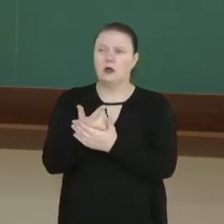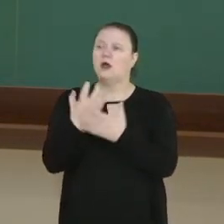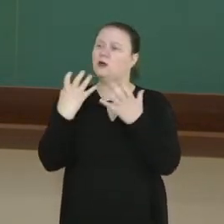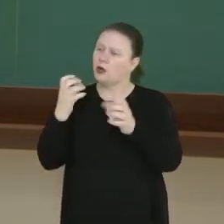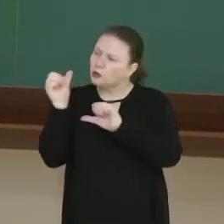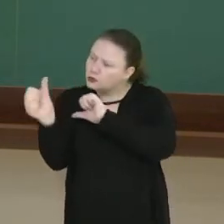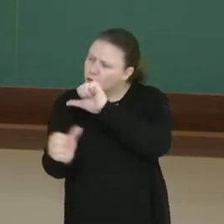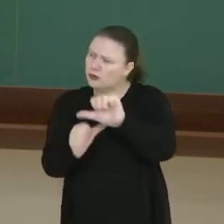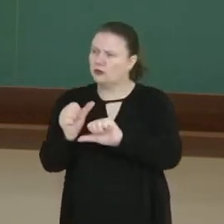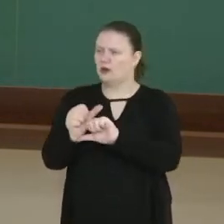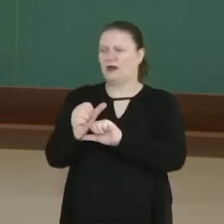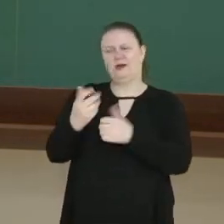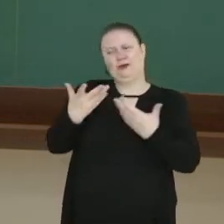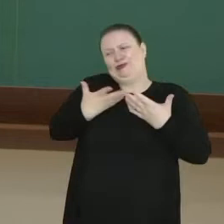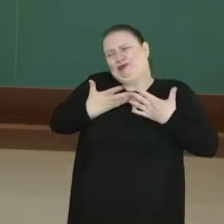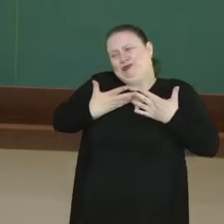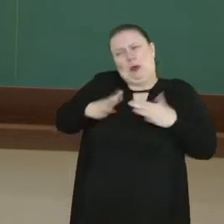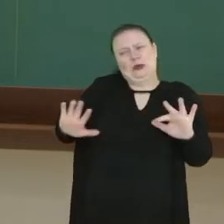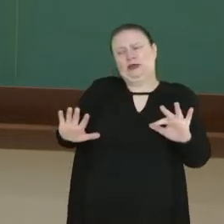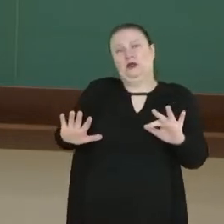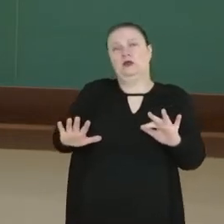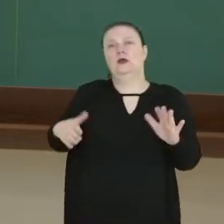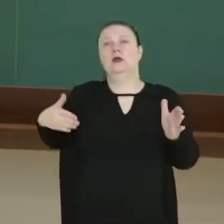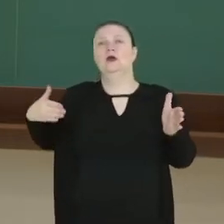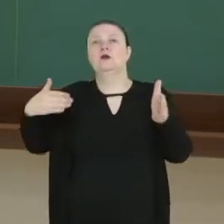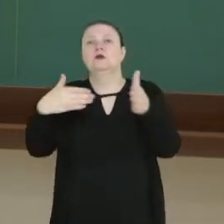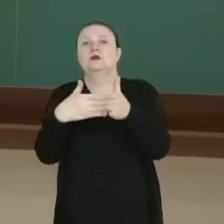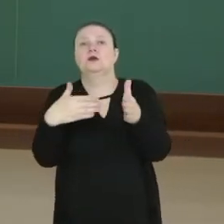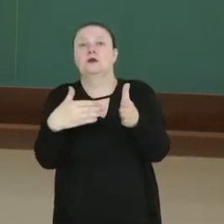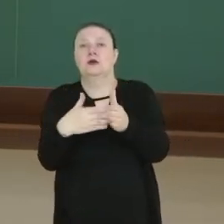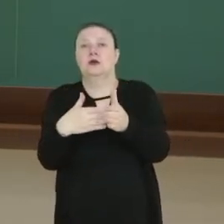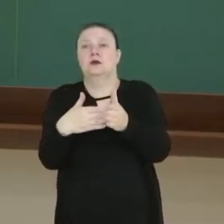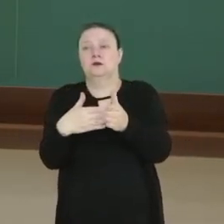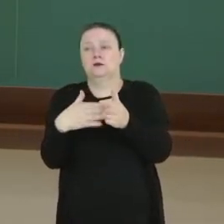troca, do produto, de ter o prazo de entrega